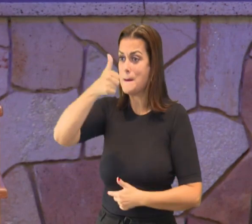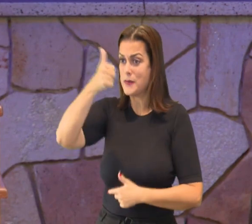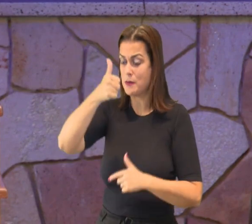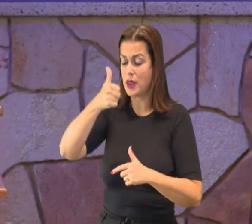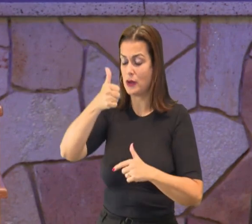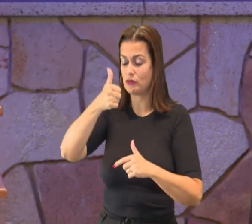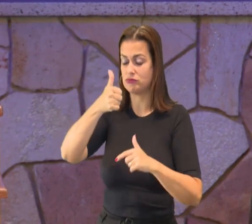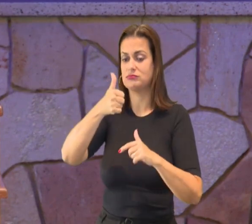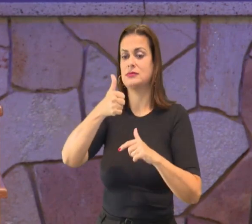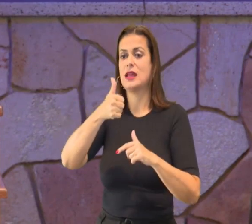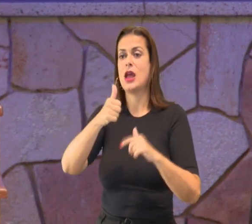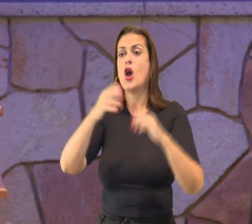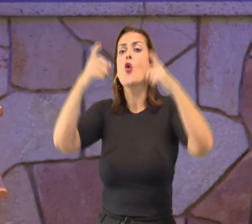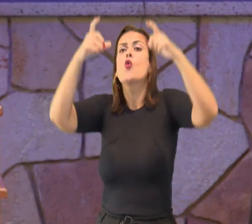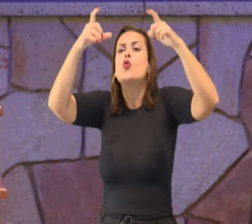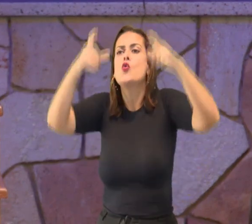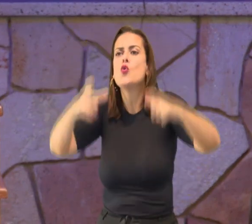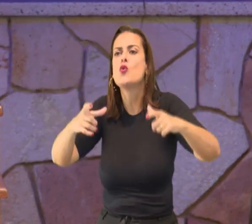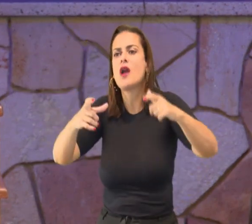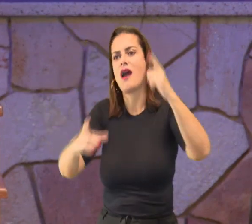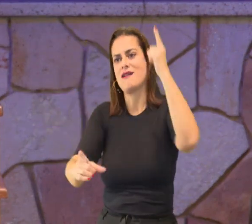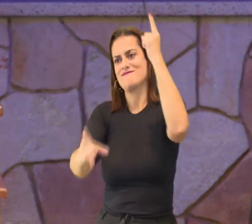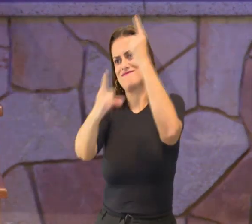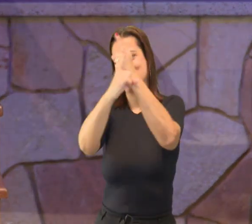destacar com o irmão, a tenda do encontro.